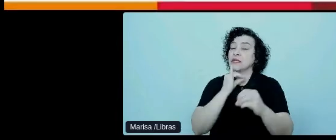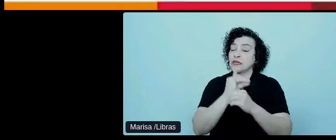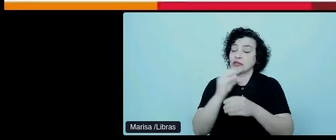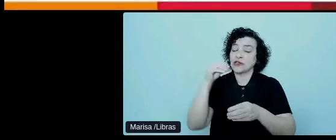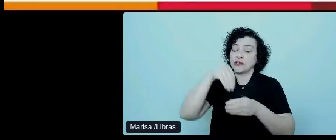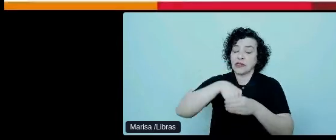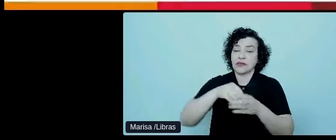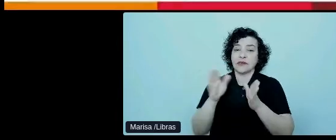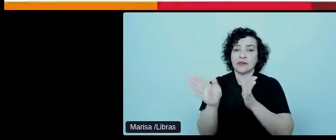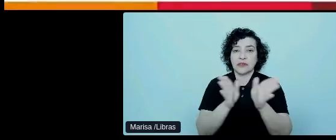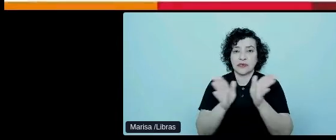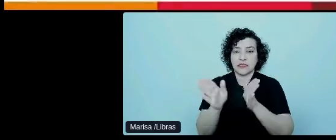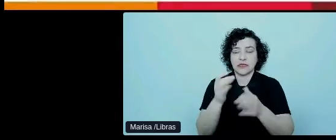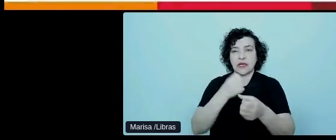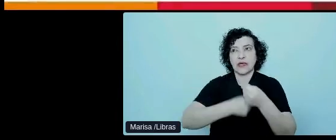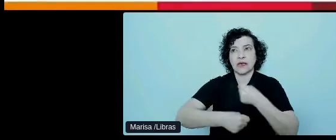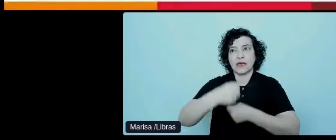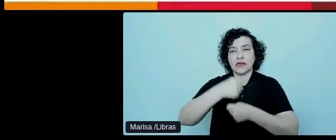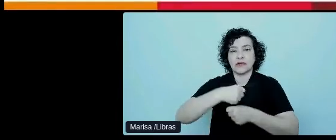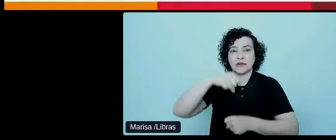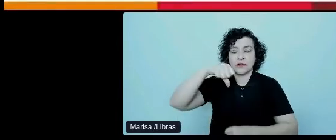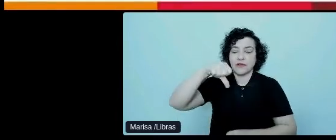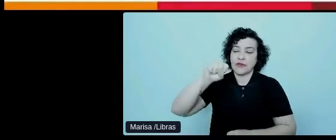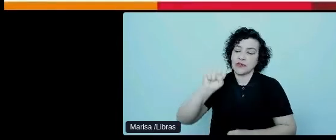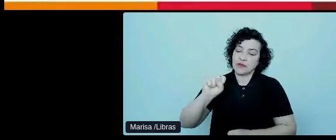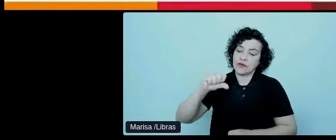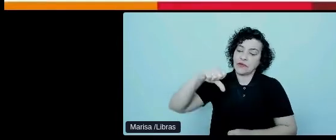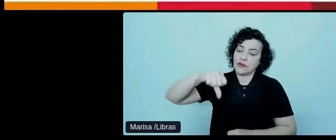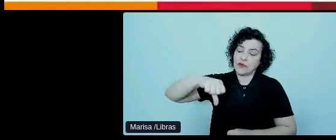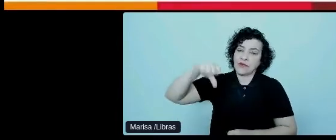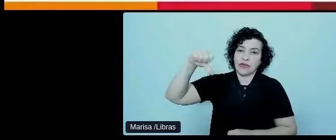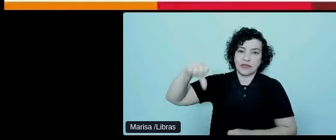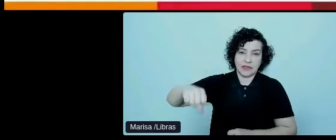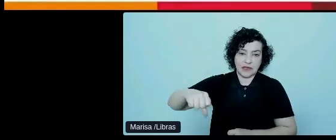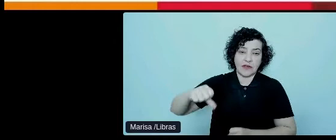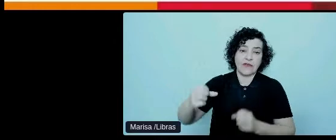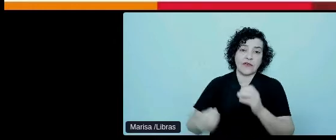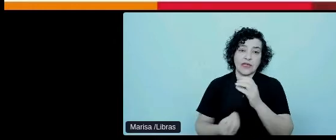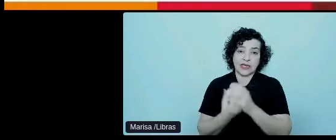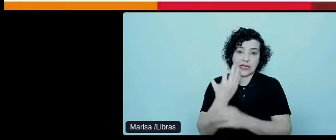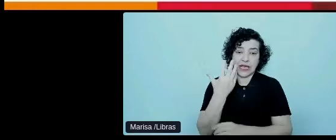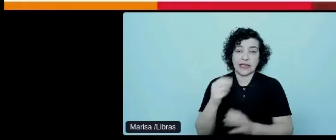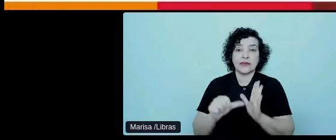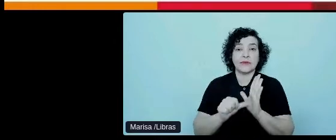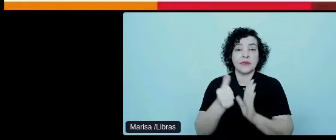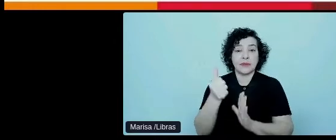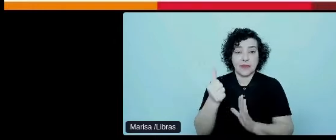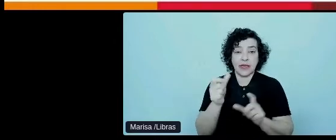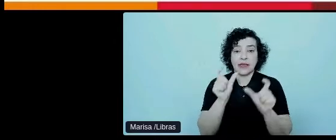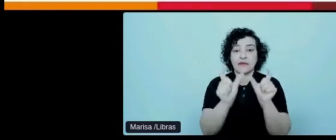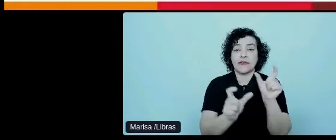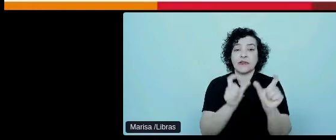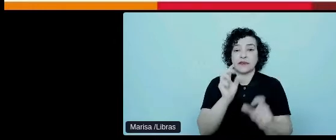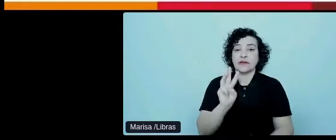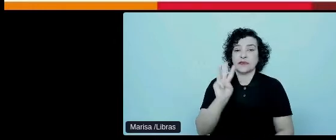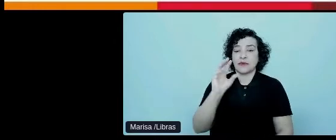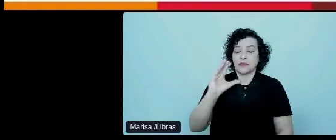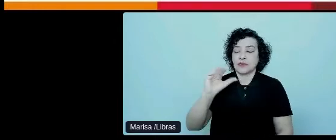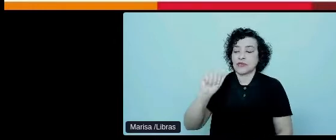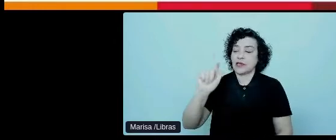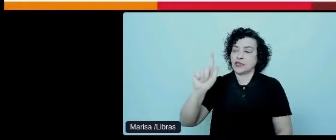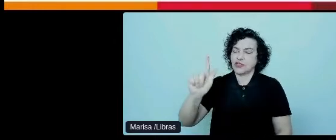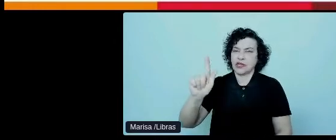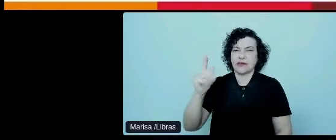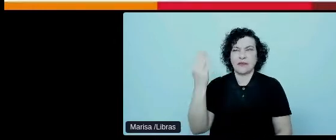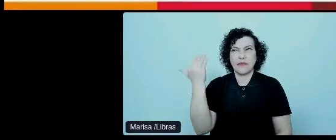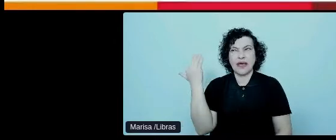de 98, 99, foi lançada a primeira versão da WCAG. Nessa época, não se esperava que ia